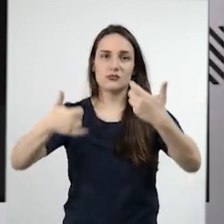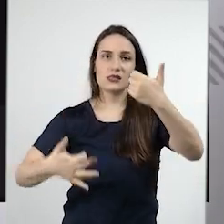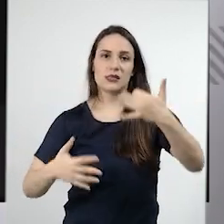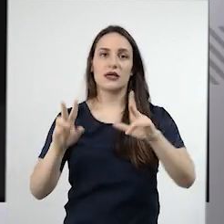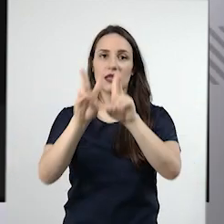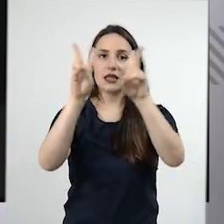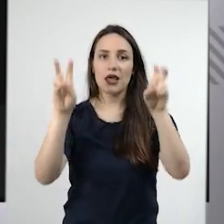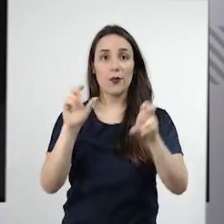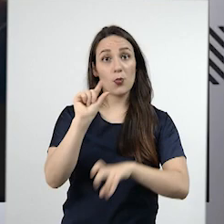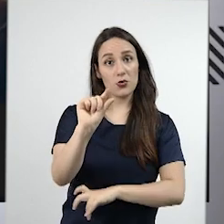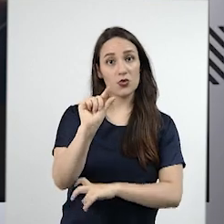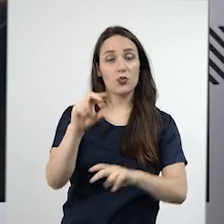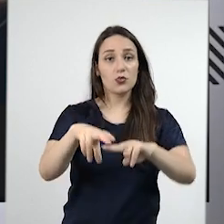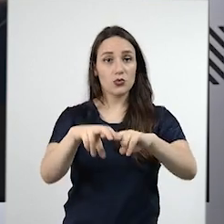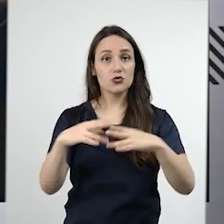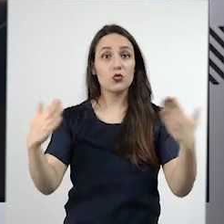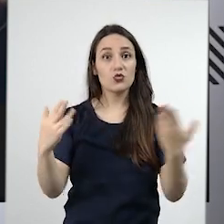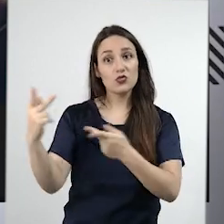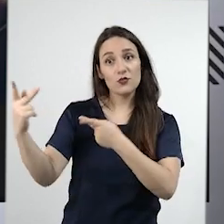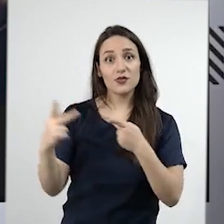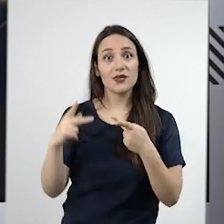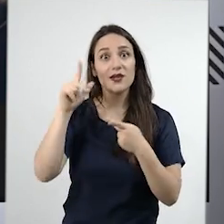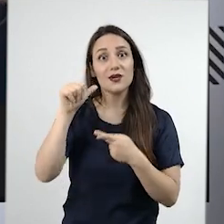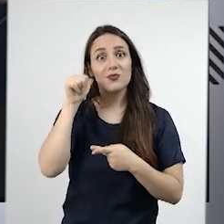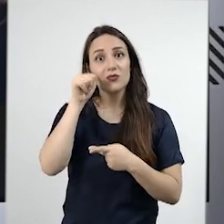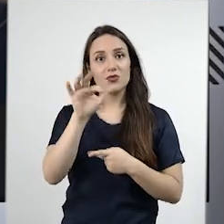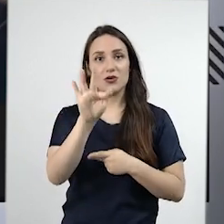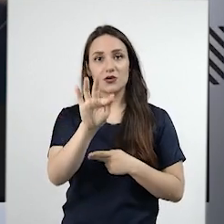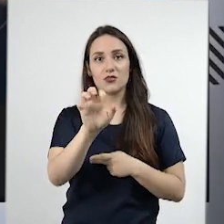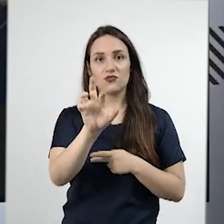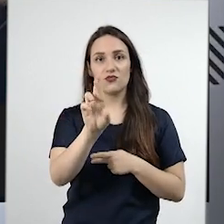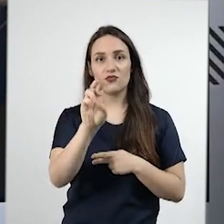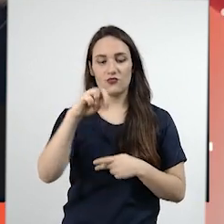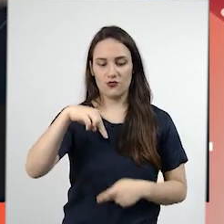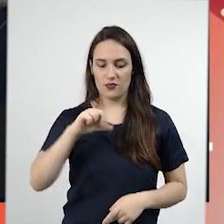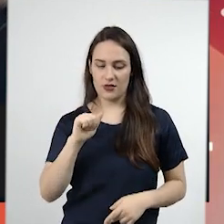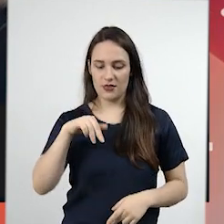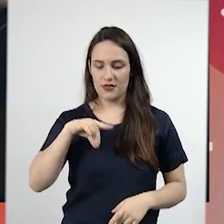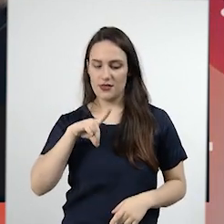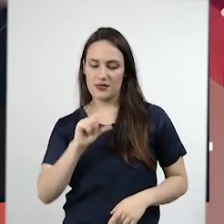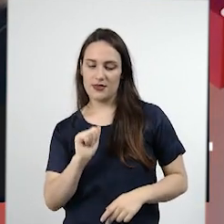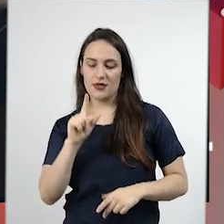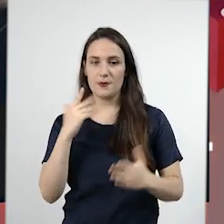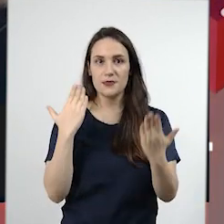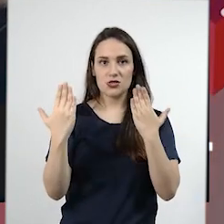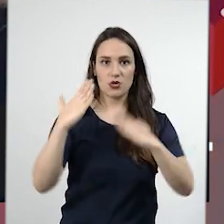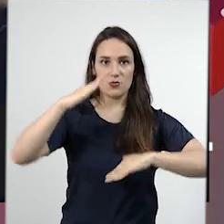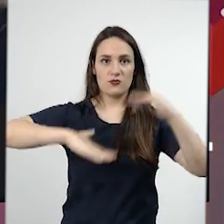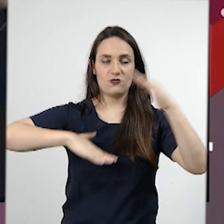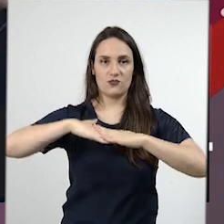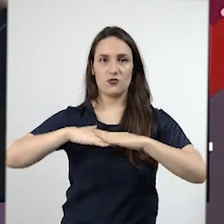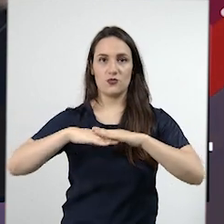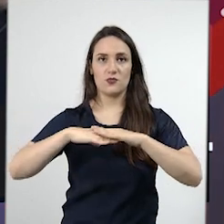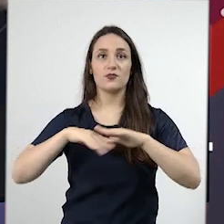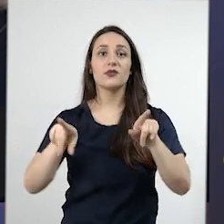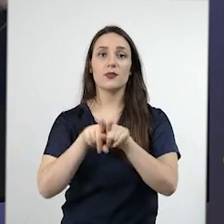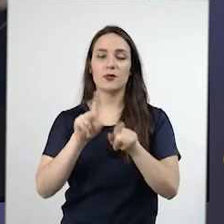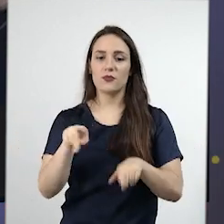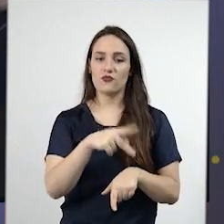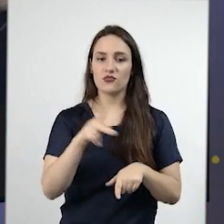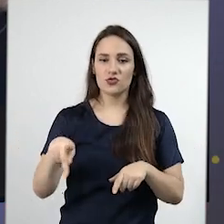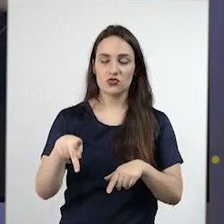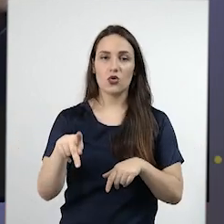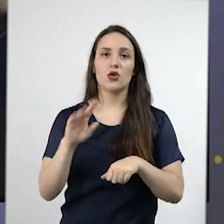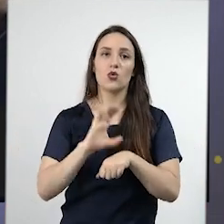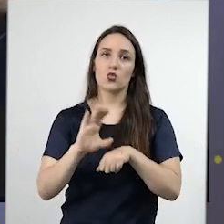de hoje. Por isso que a nossa convidada é a Fernanda Moraes. Ela é psicóloga clínica, é professora do curso de